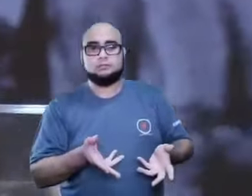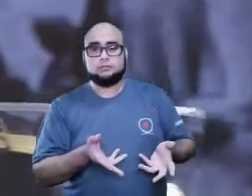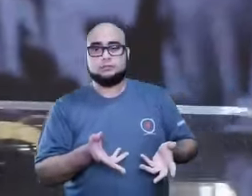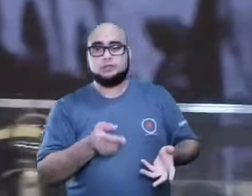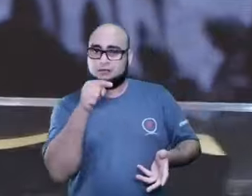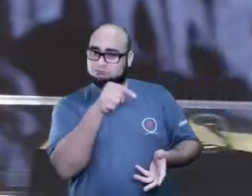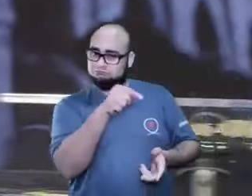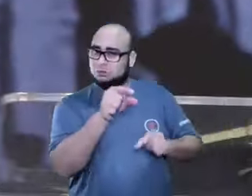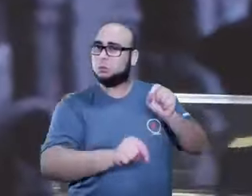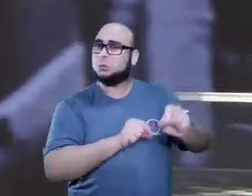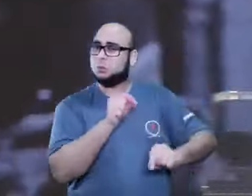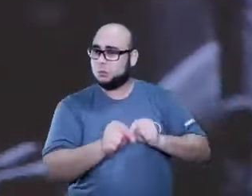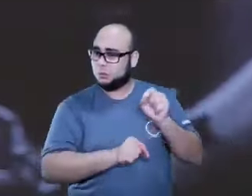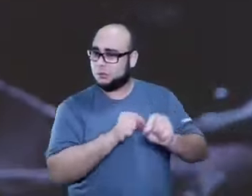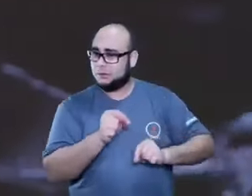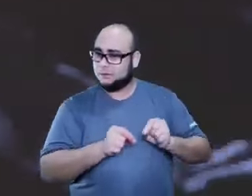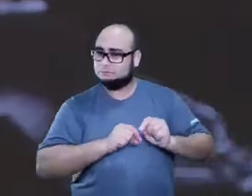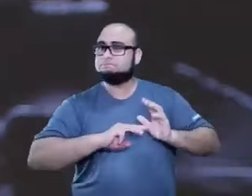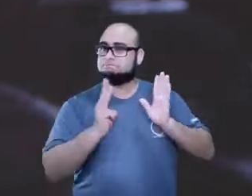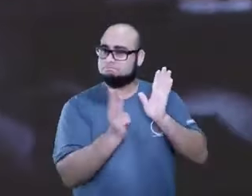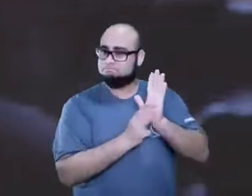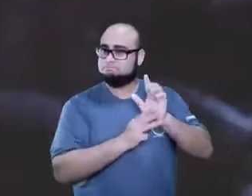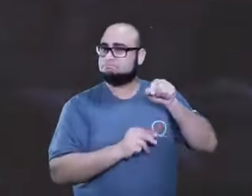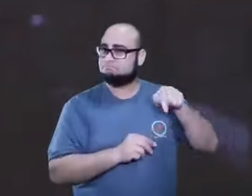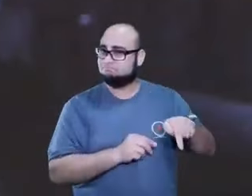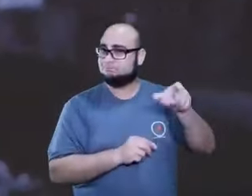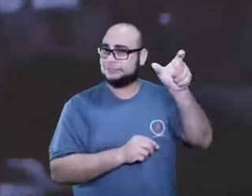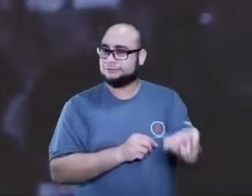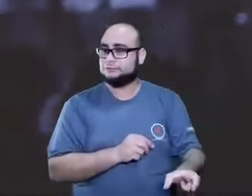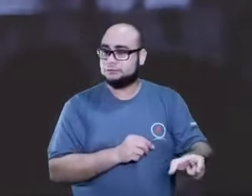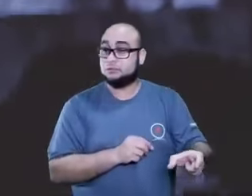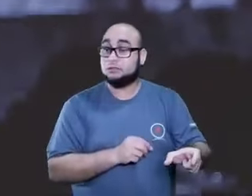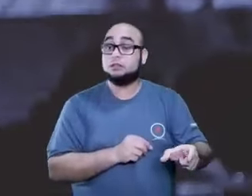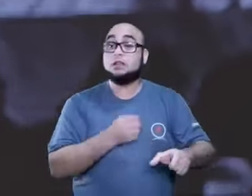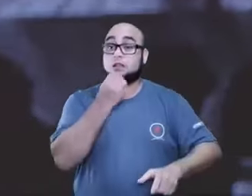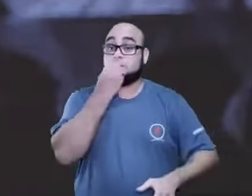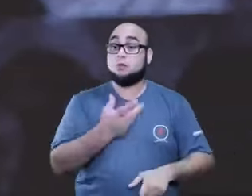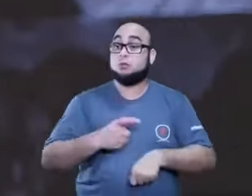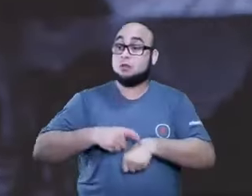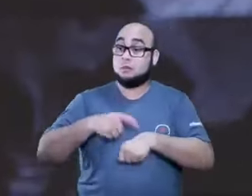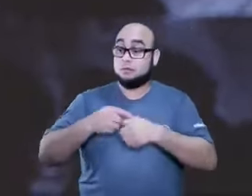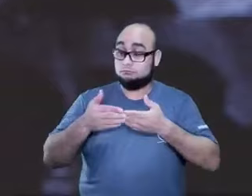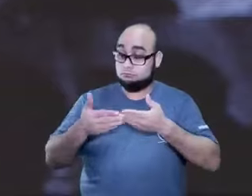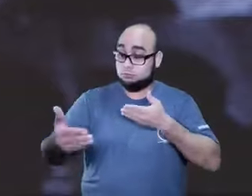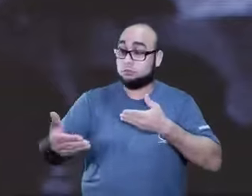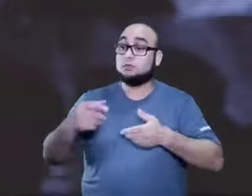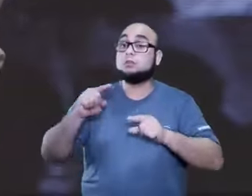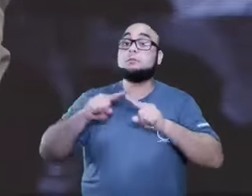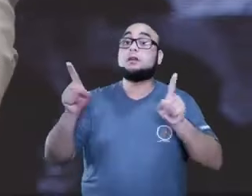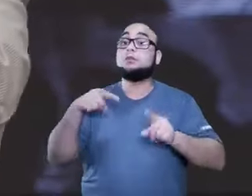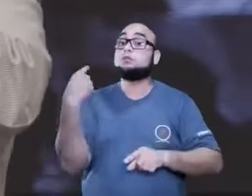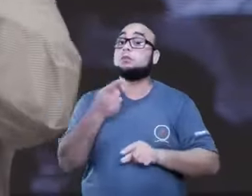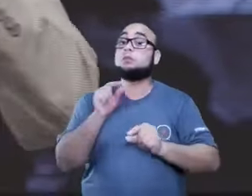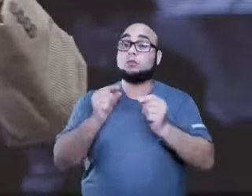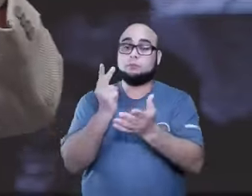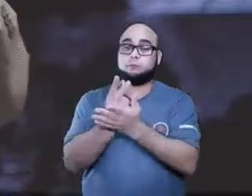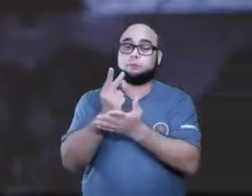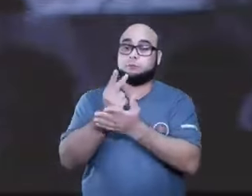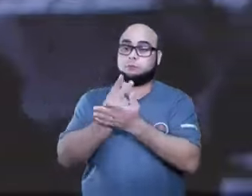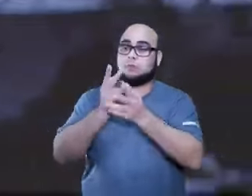mesmo Daniel. Coisa boa é quando o tempo passa, mas a gente continua o